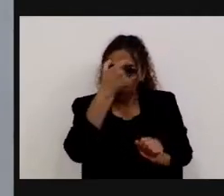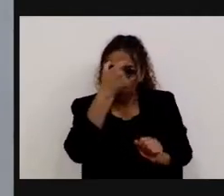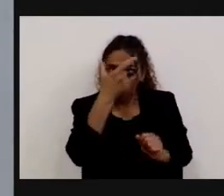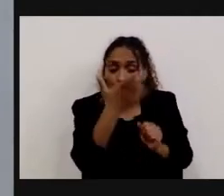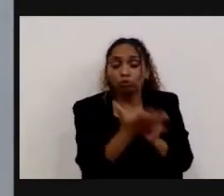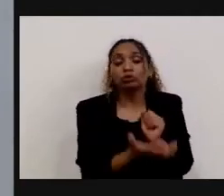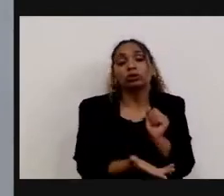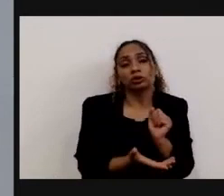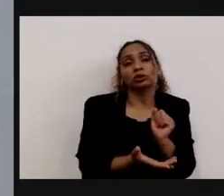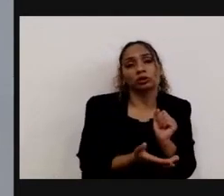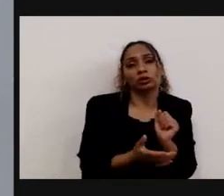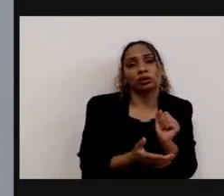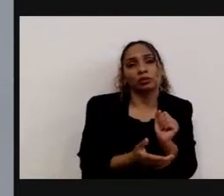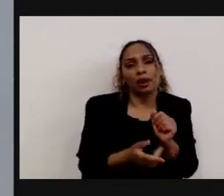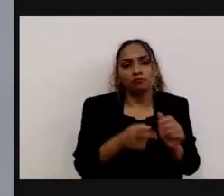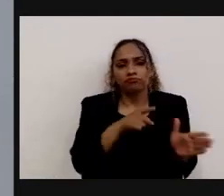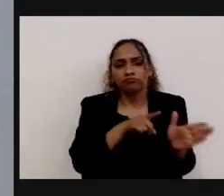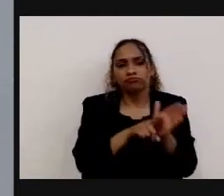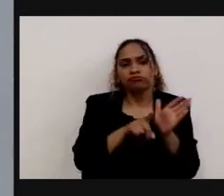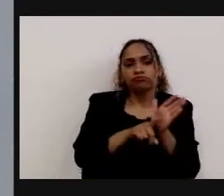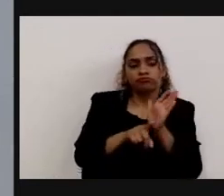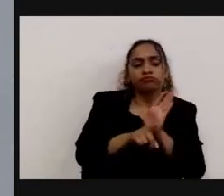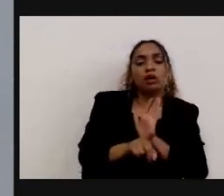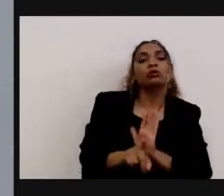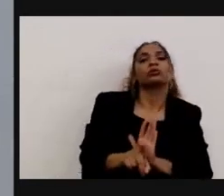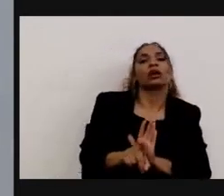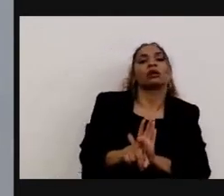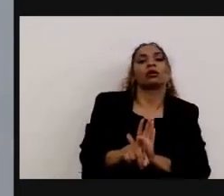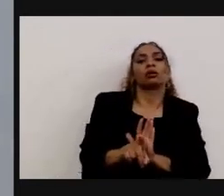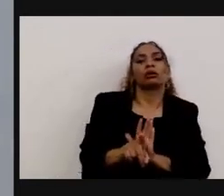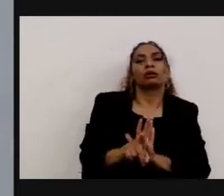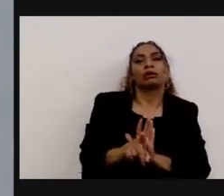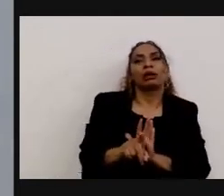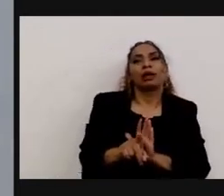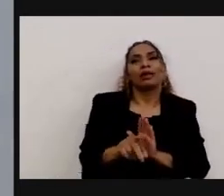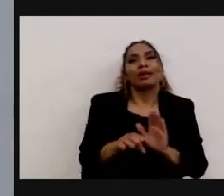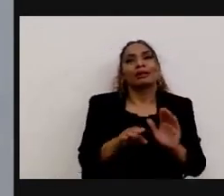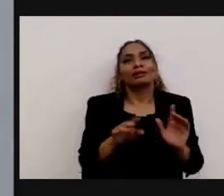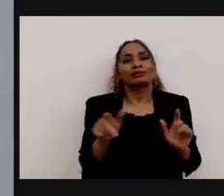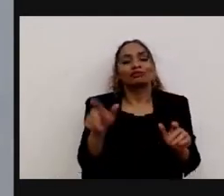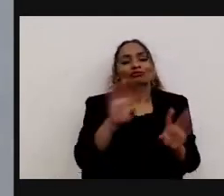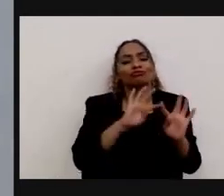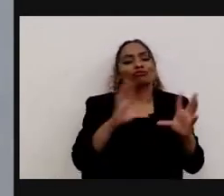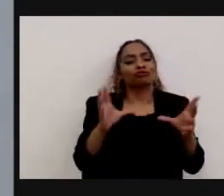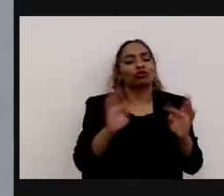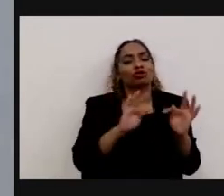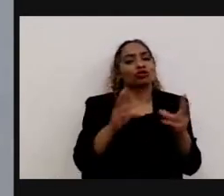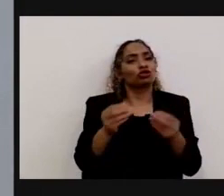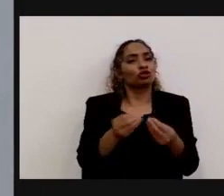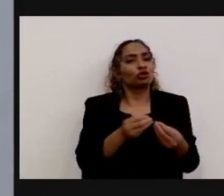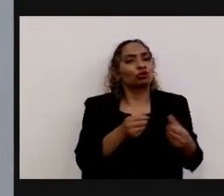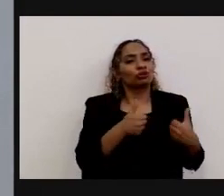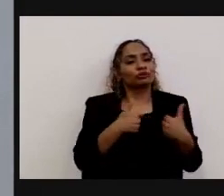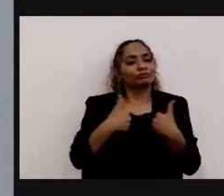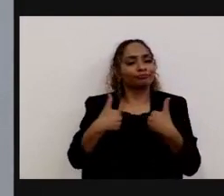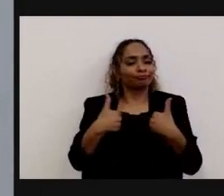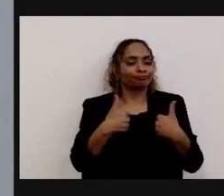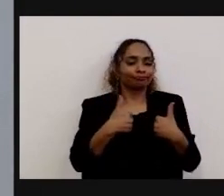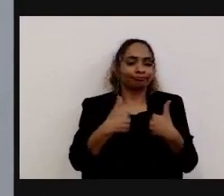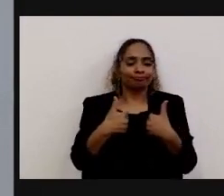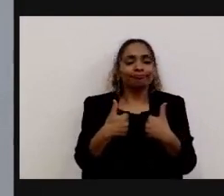para questionar se tá todo mundo em harmonia você dá